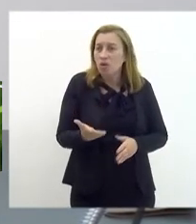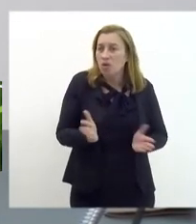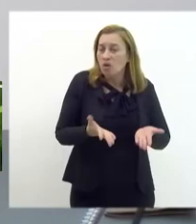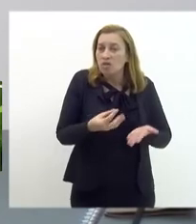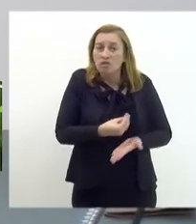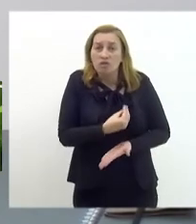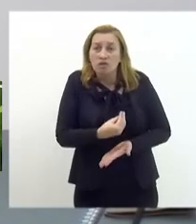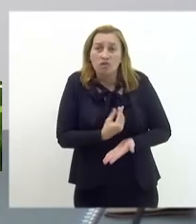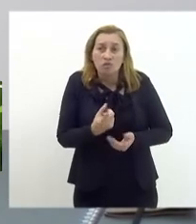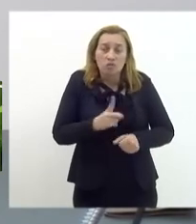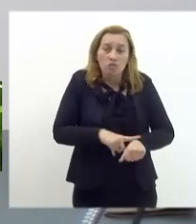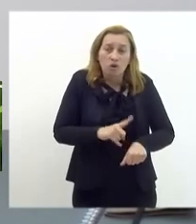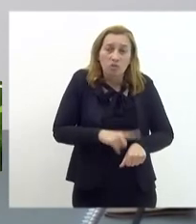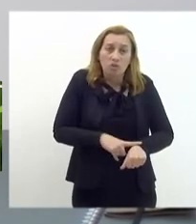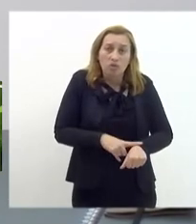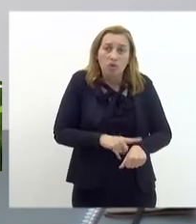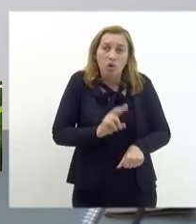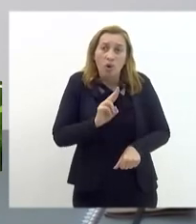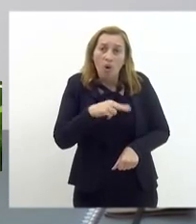momento que